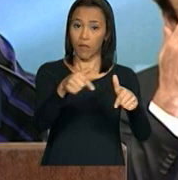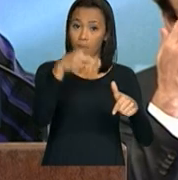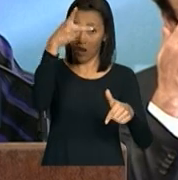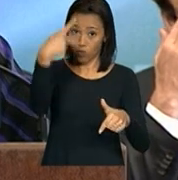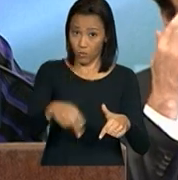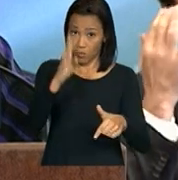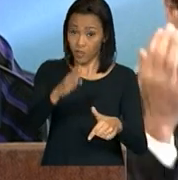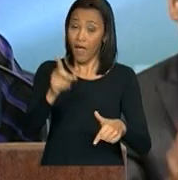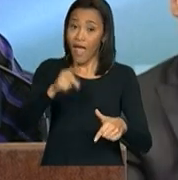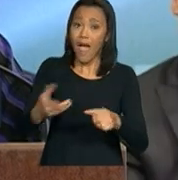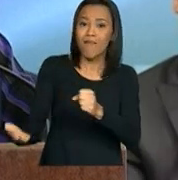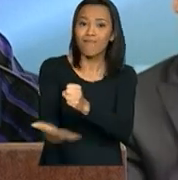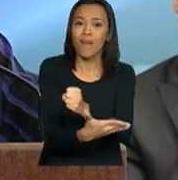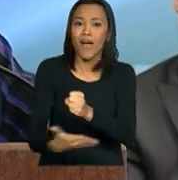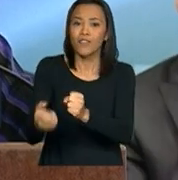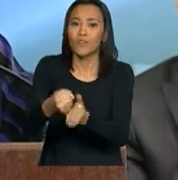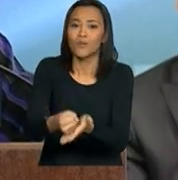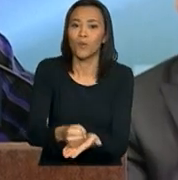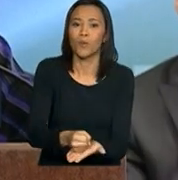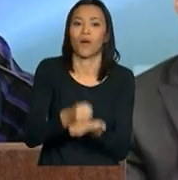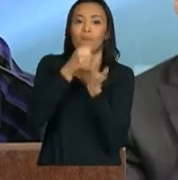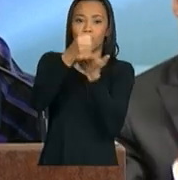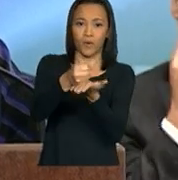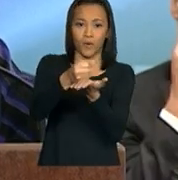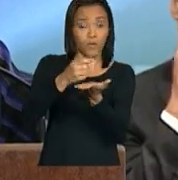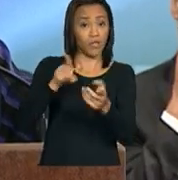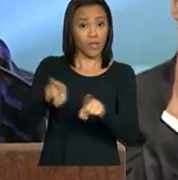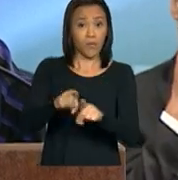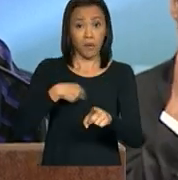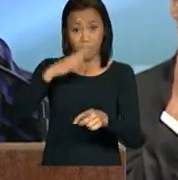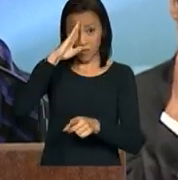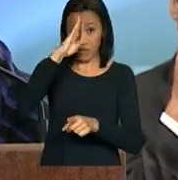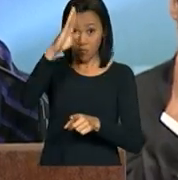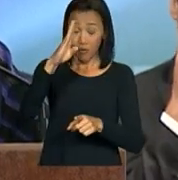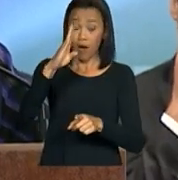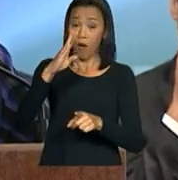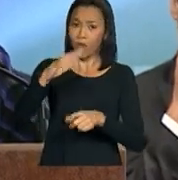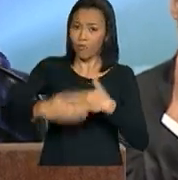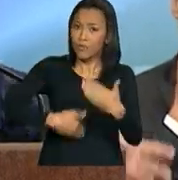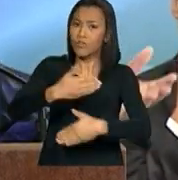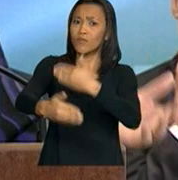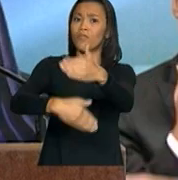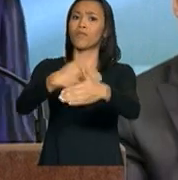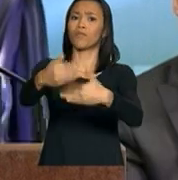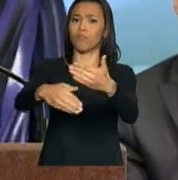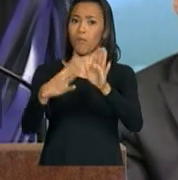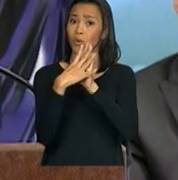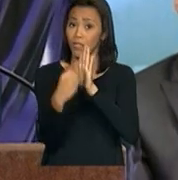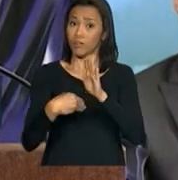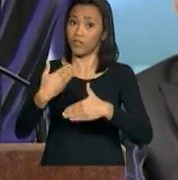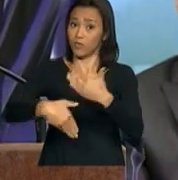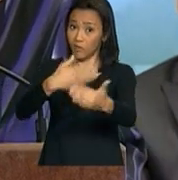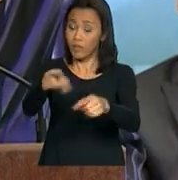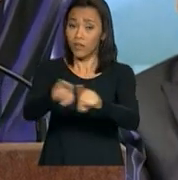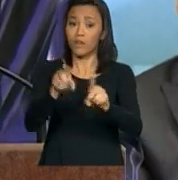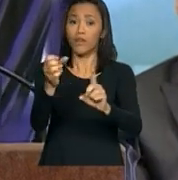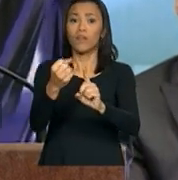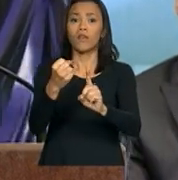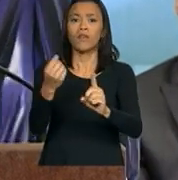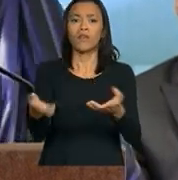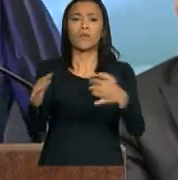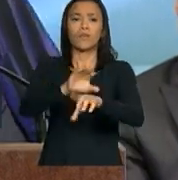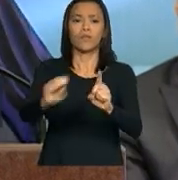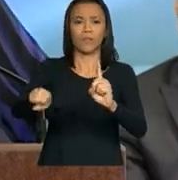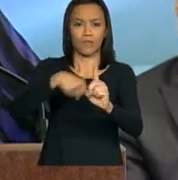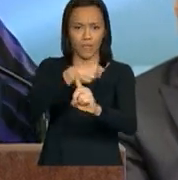da sustentação e principal motivação de um modelo de desenvolvimento com inclusão social distribuição de